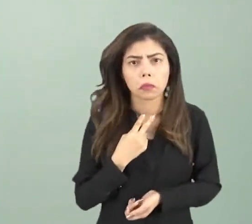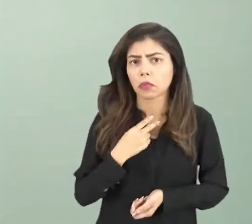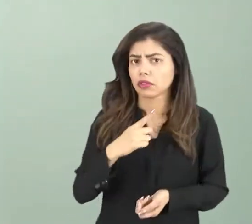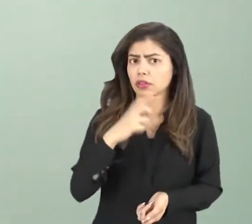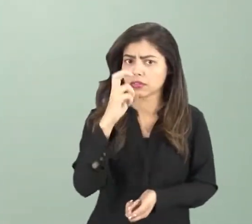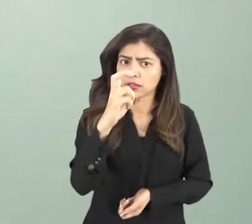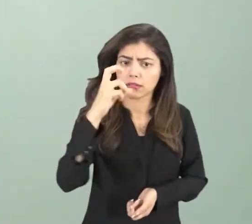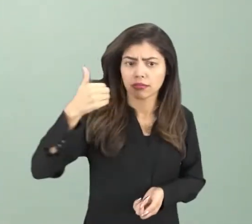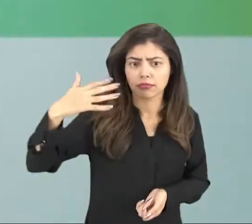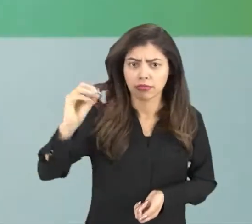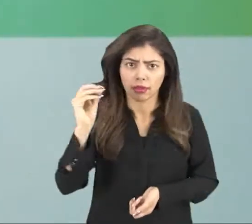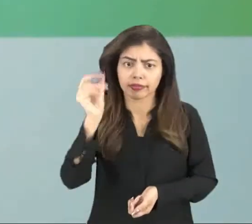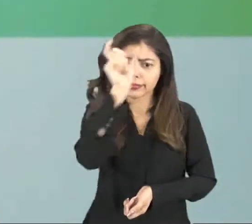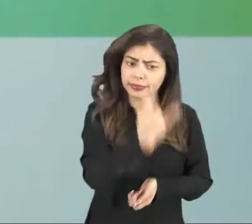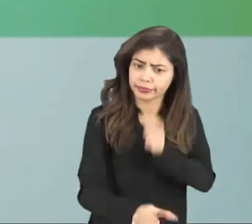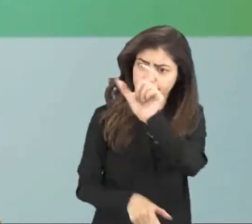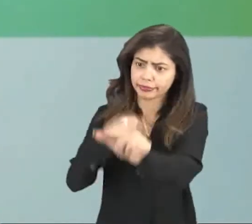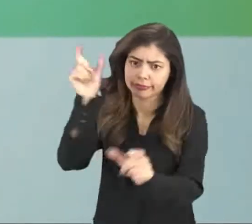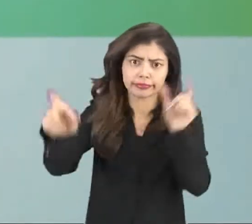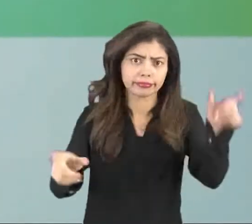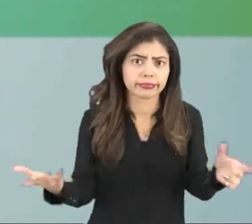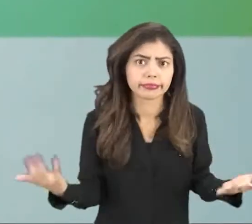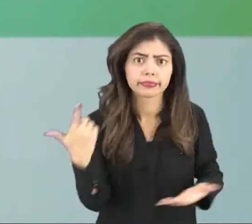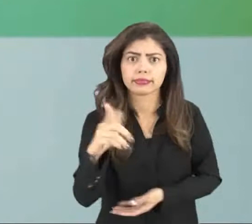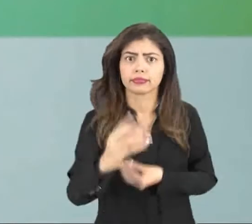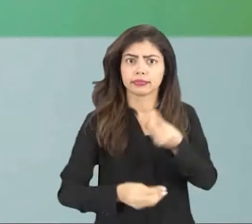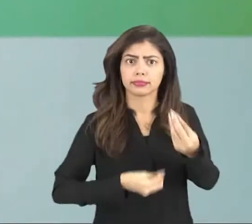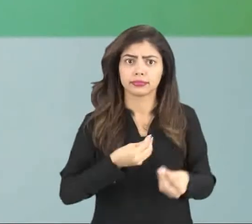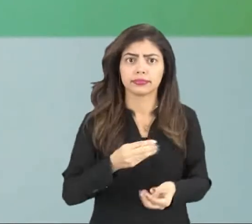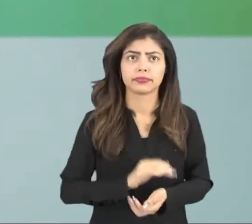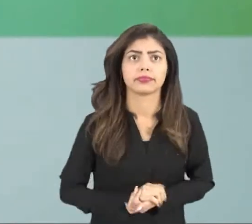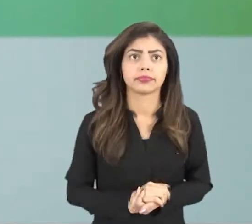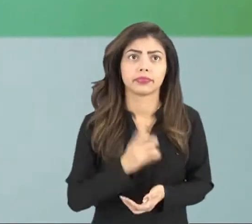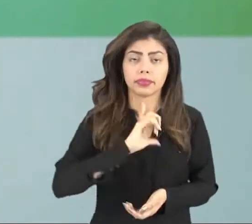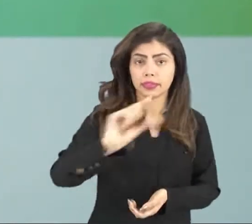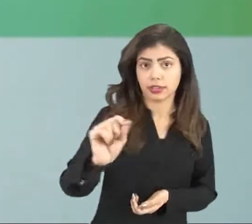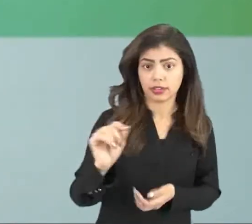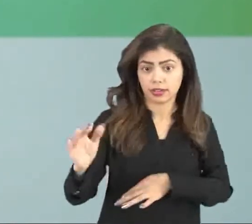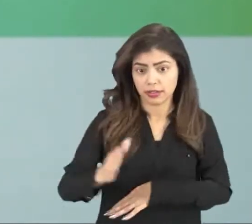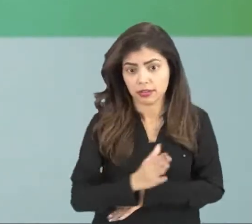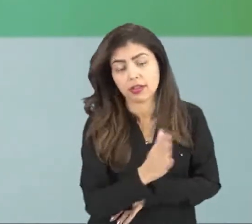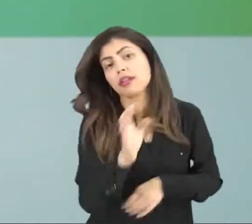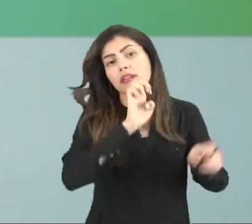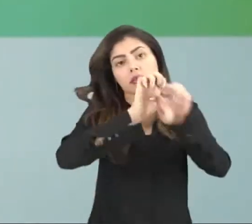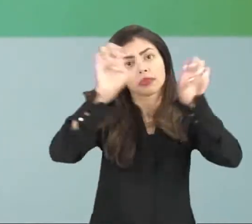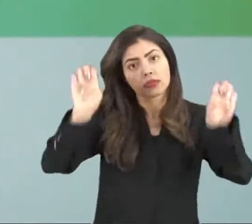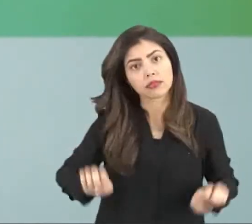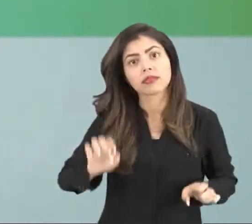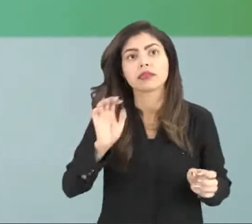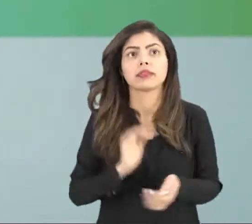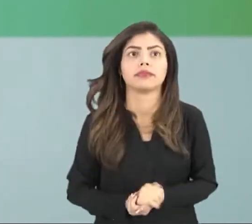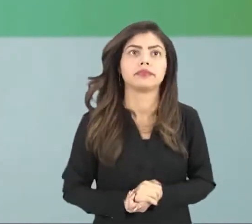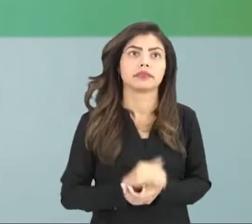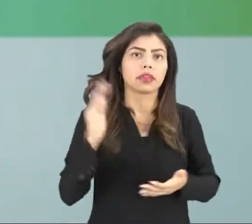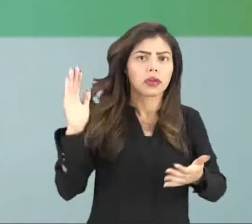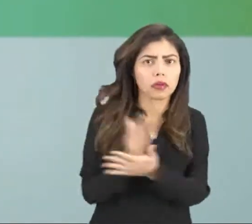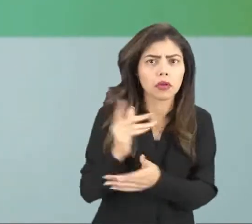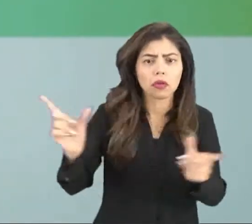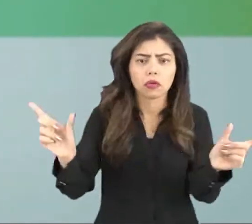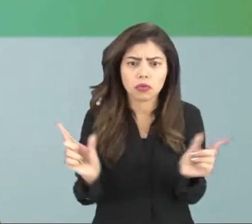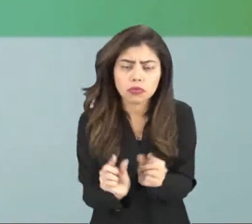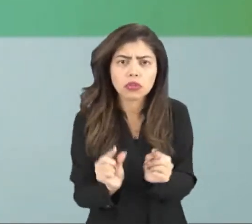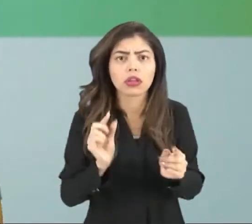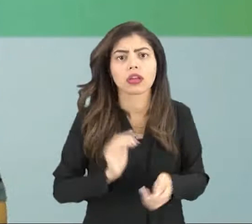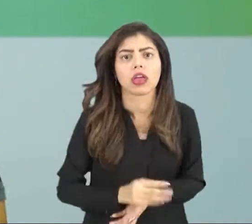5, 10 personagens, porque aí ele vai sair que meio da minha estrutura. É algo curto, então eu